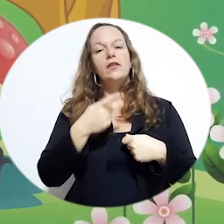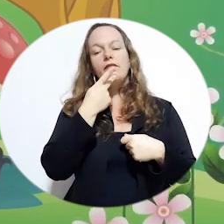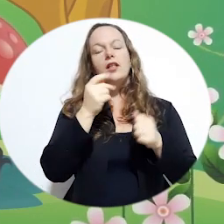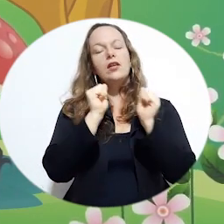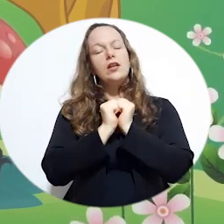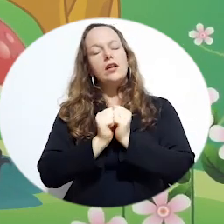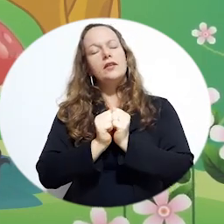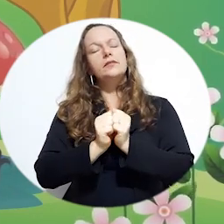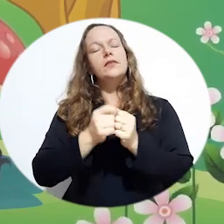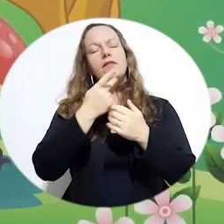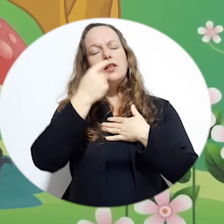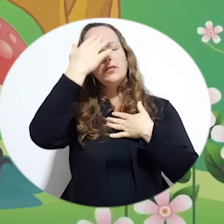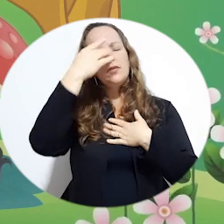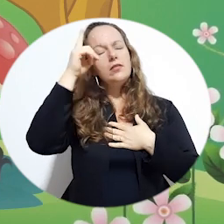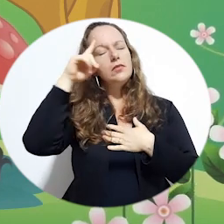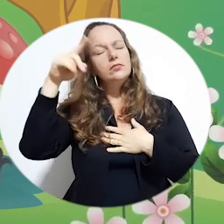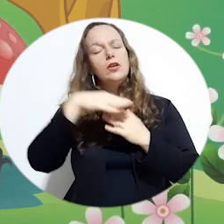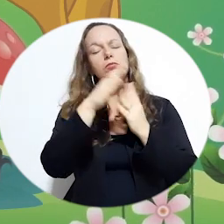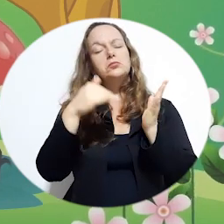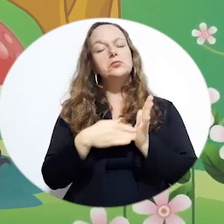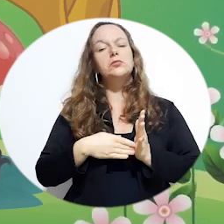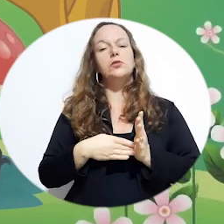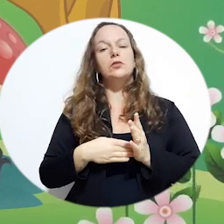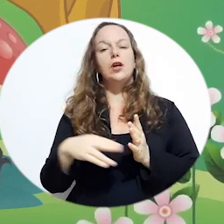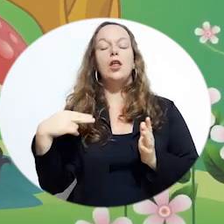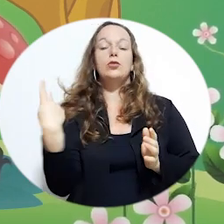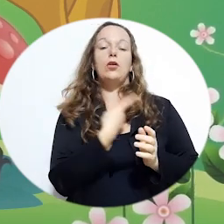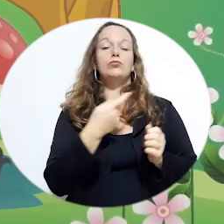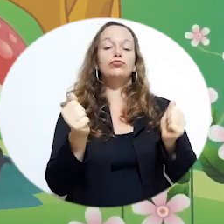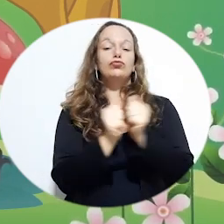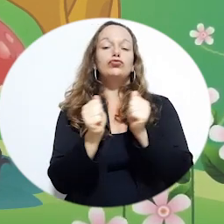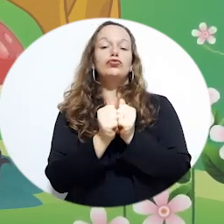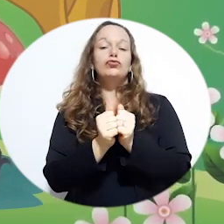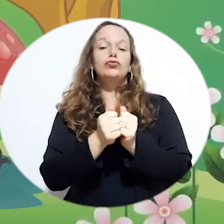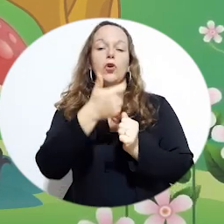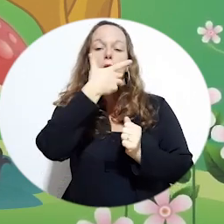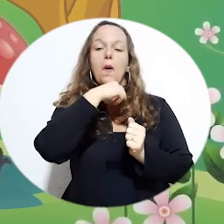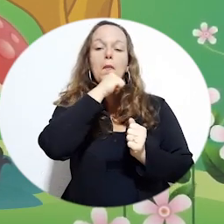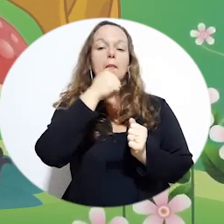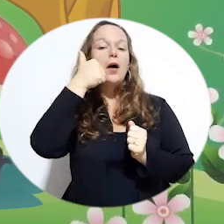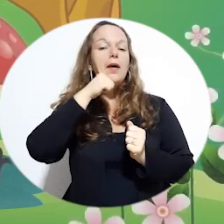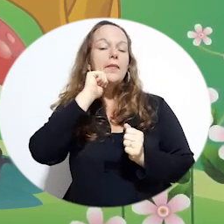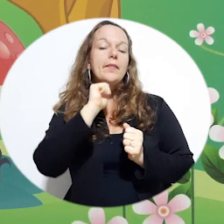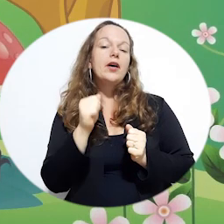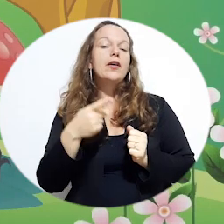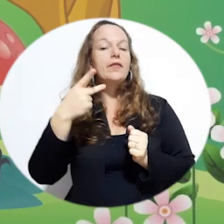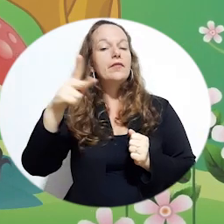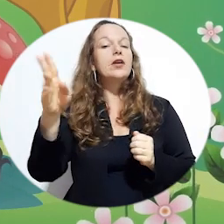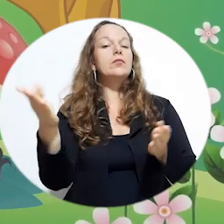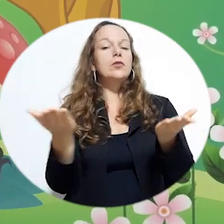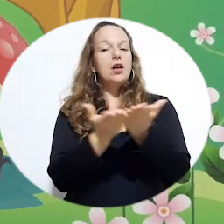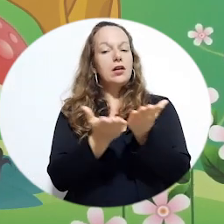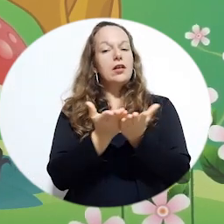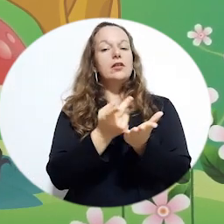consagramos a Deus. Então nós, juntamente com os nossos pais, com os nossos responsáveis, vamos até a